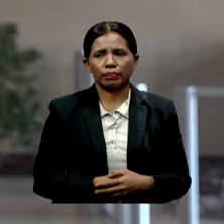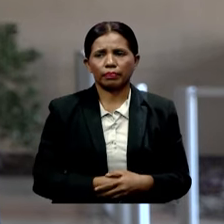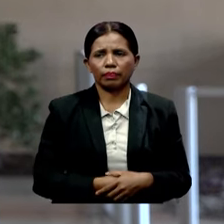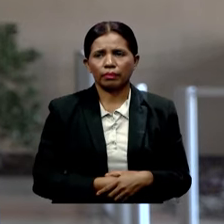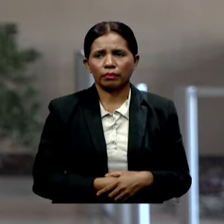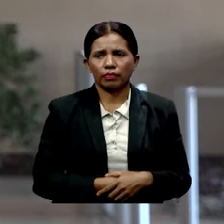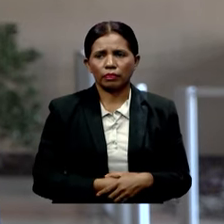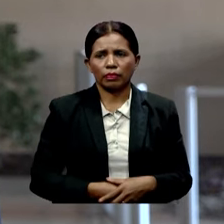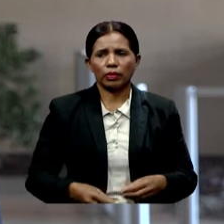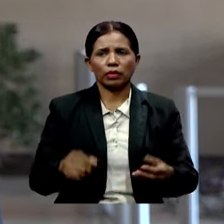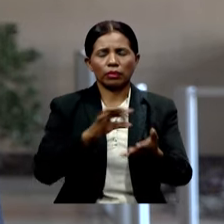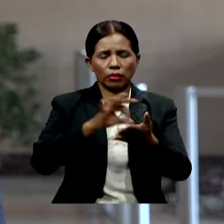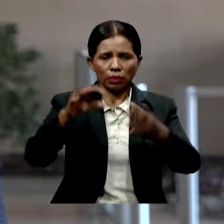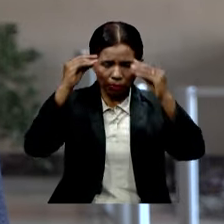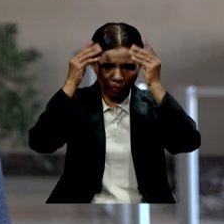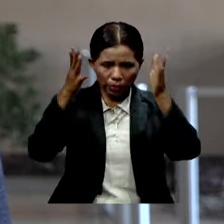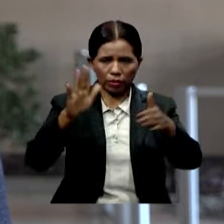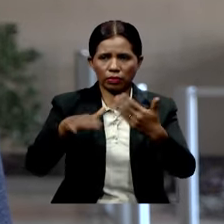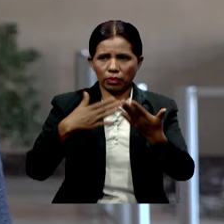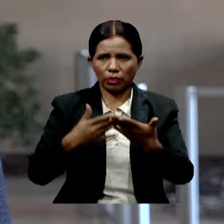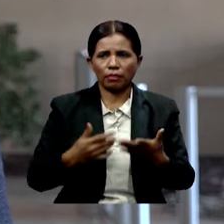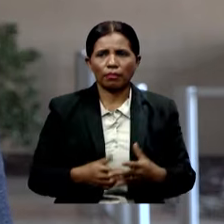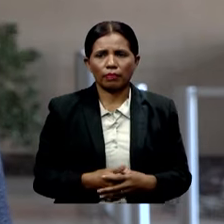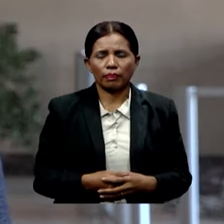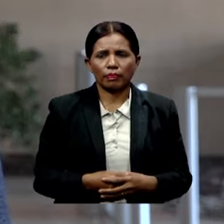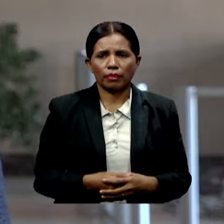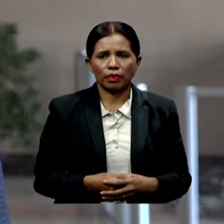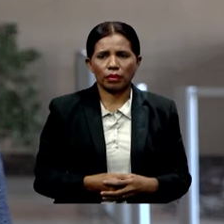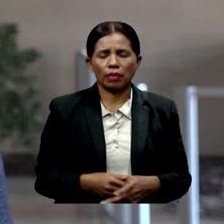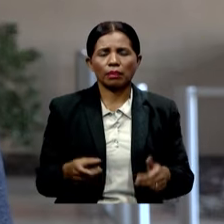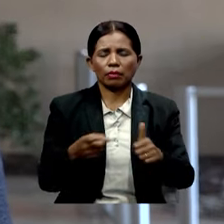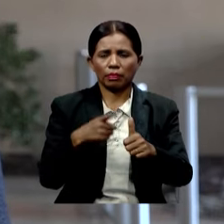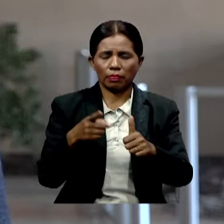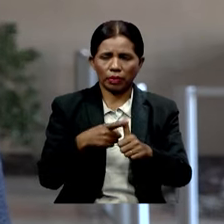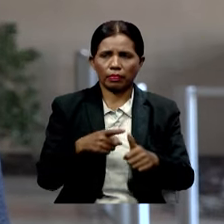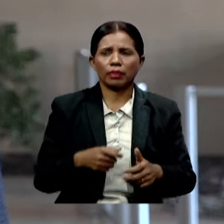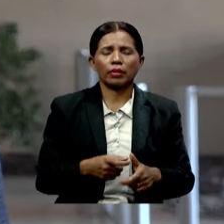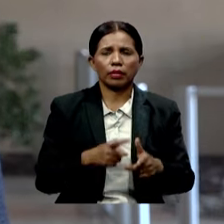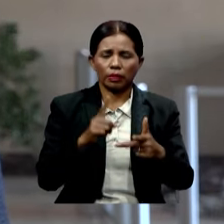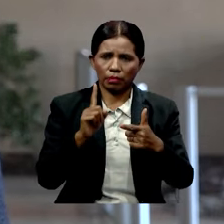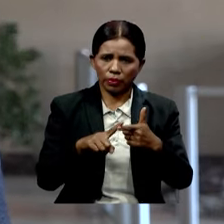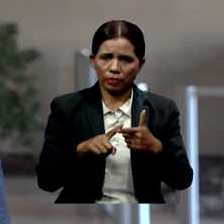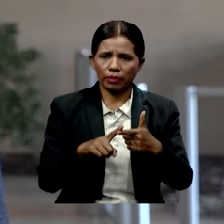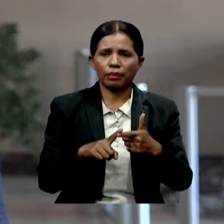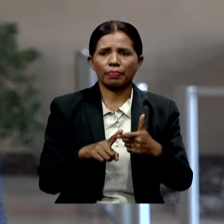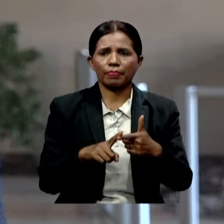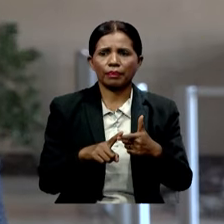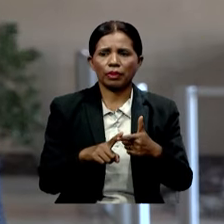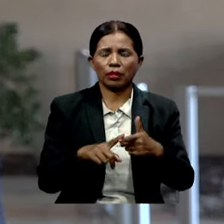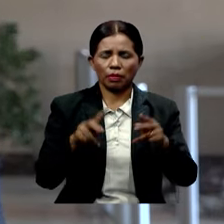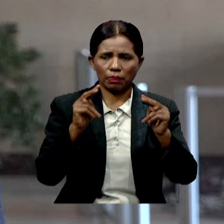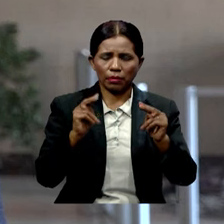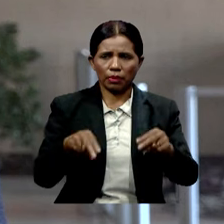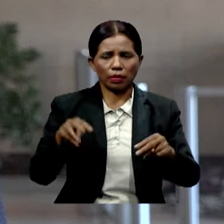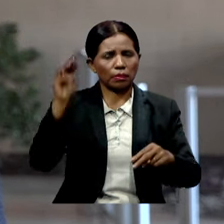a formação dos professores, né, em primeiro lugar. Depois, em segundo, precisa o